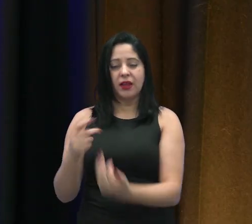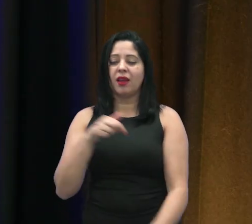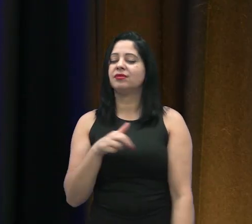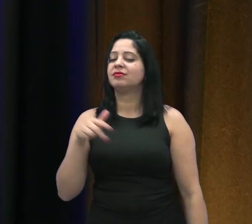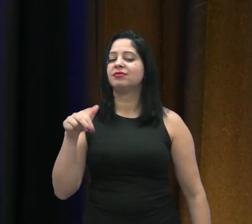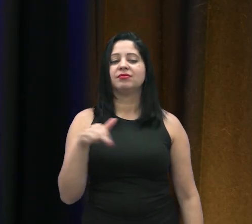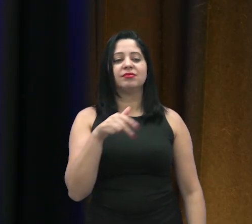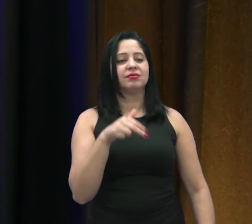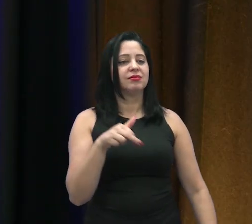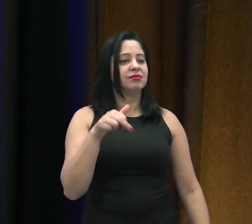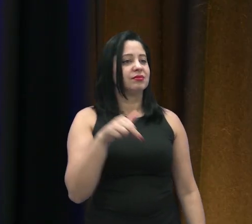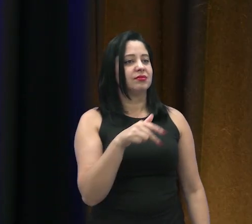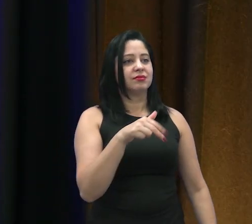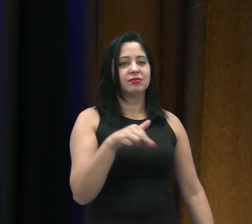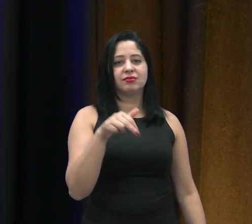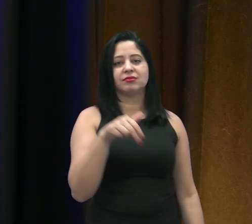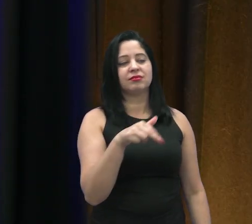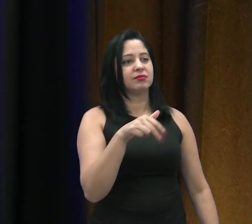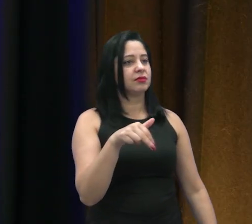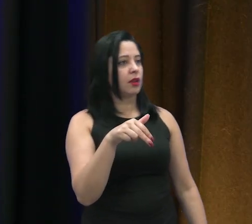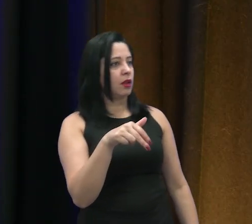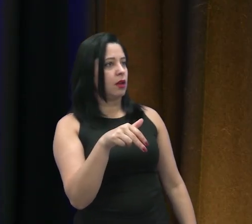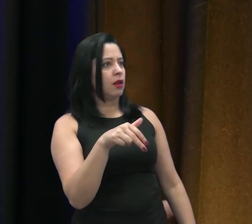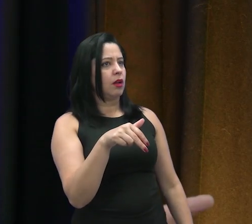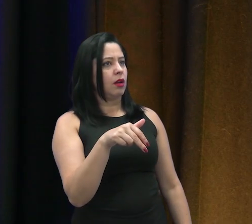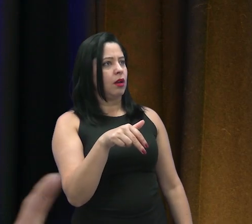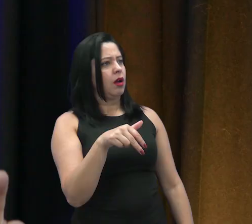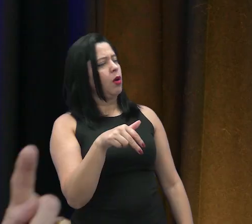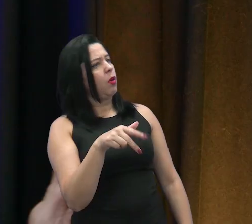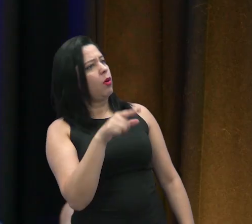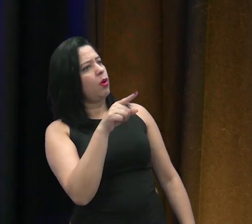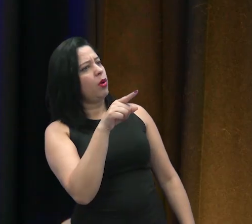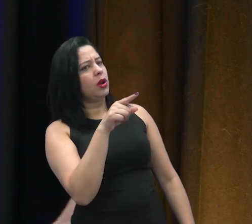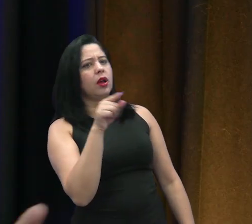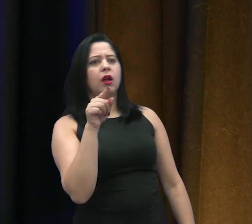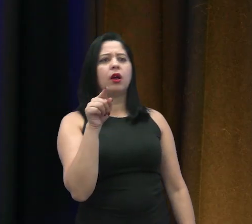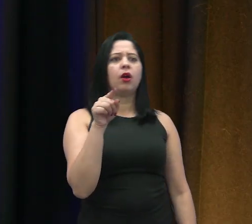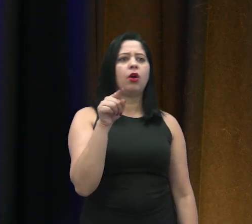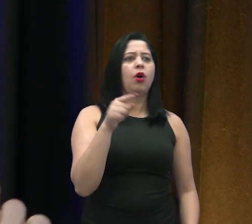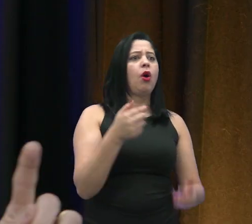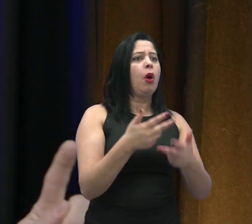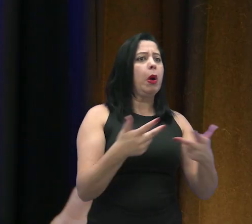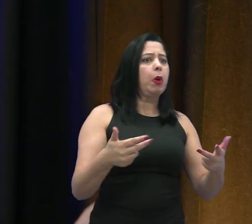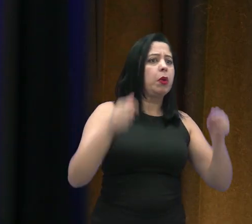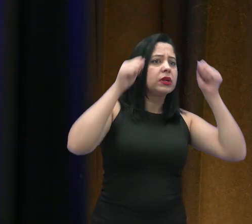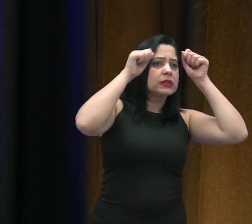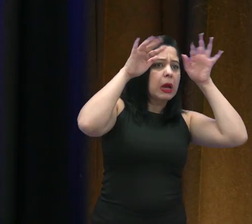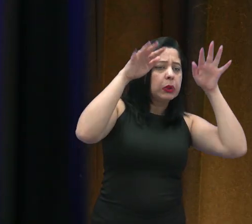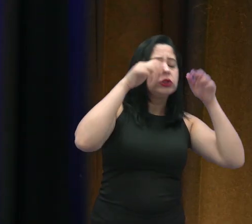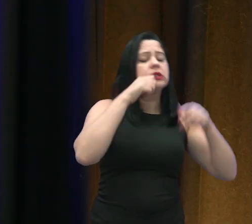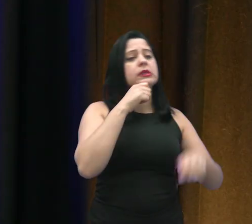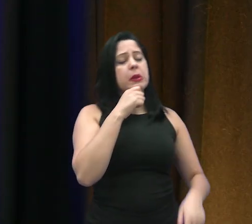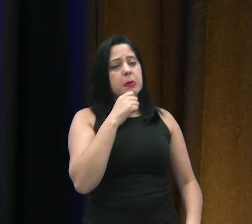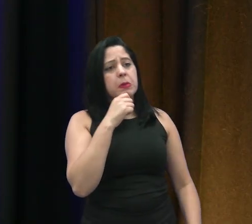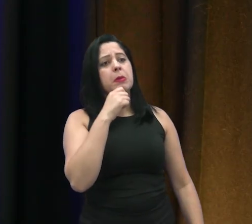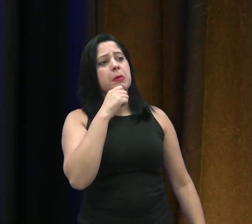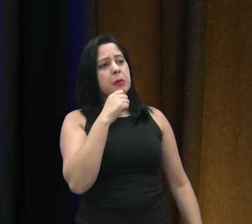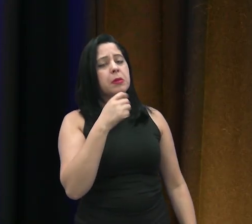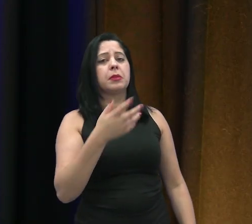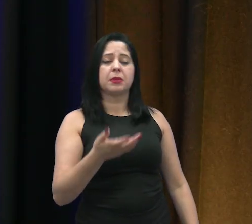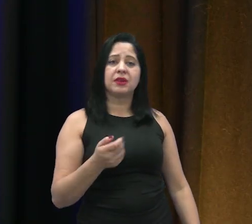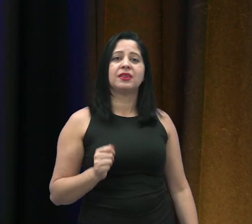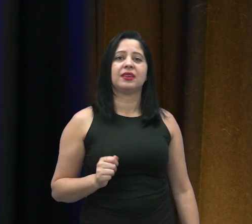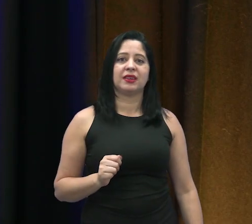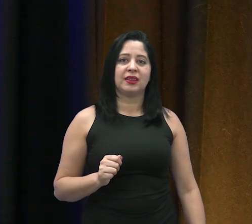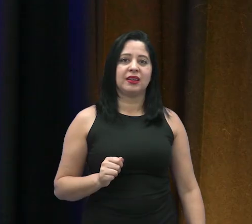tem esse reconhecimento, né, não conhece os casos, ele começa a enxergar que ele precisa conhecer, para que ele faz parte